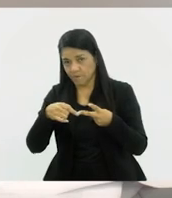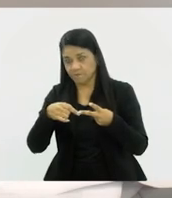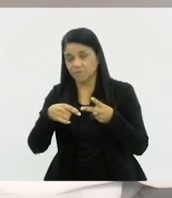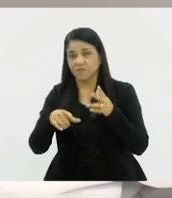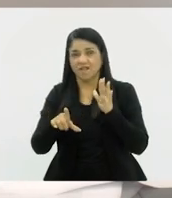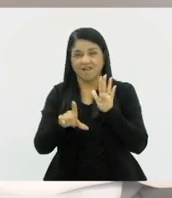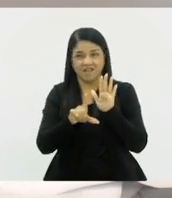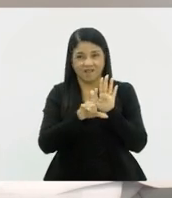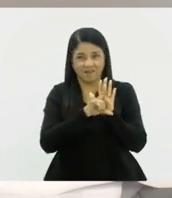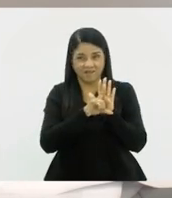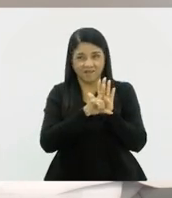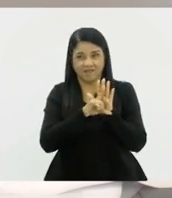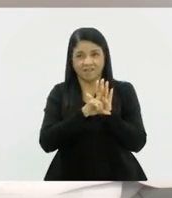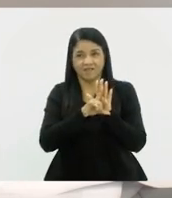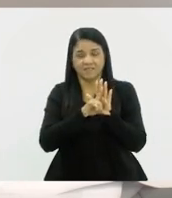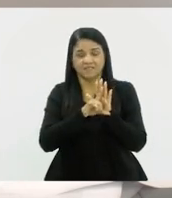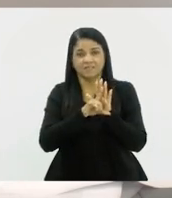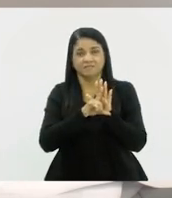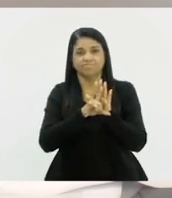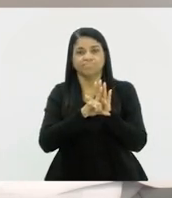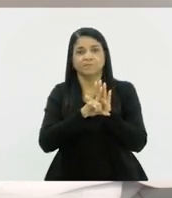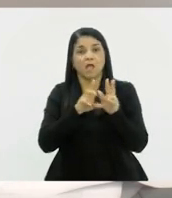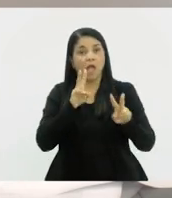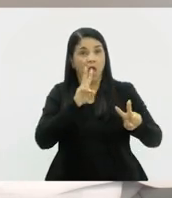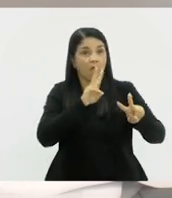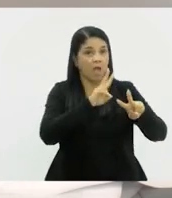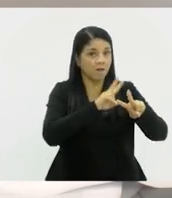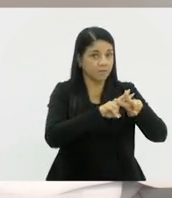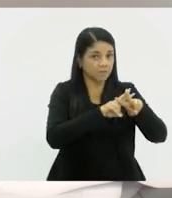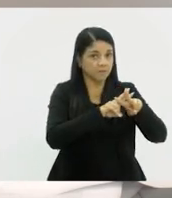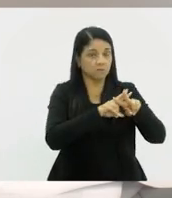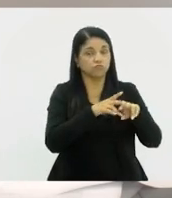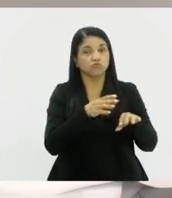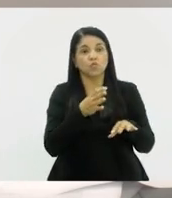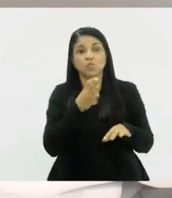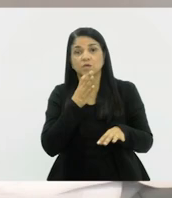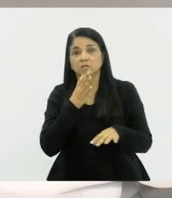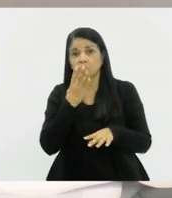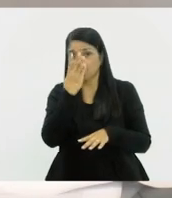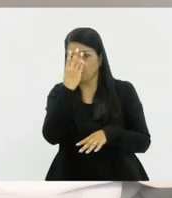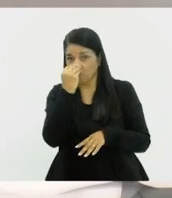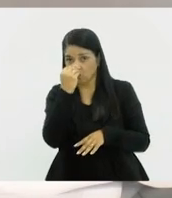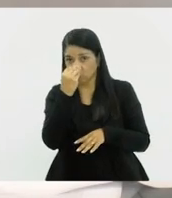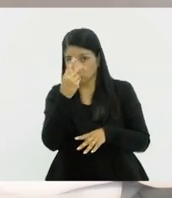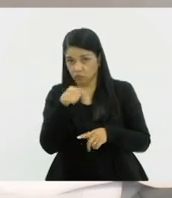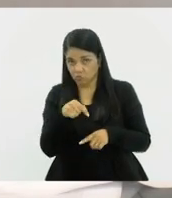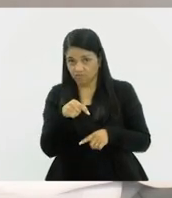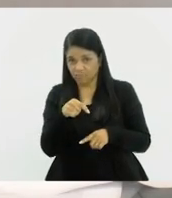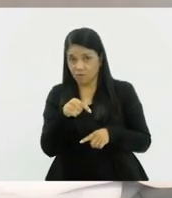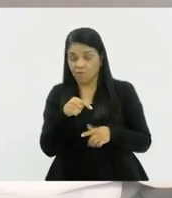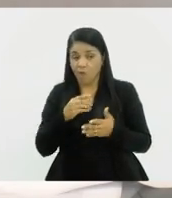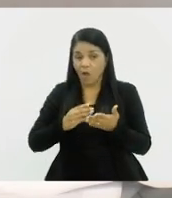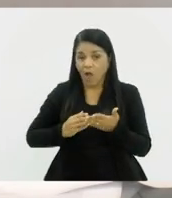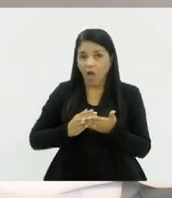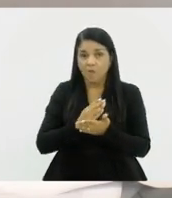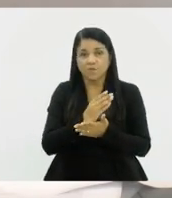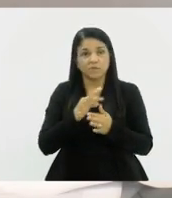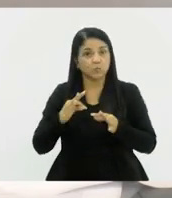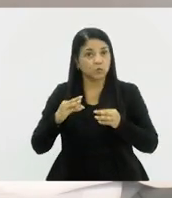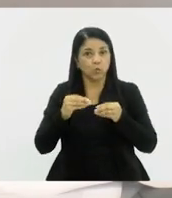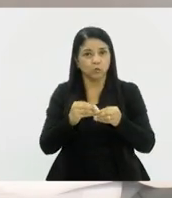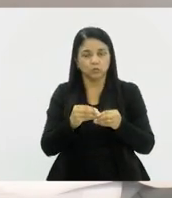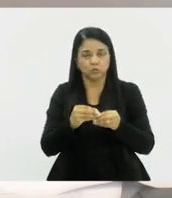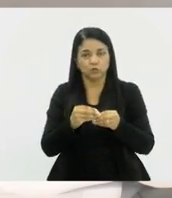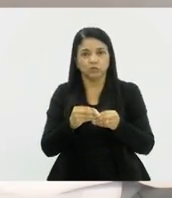lei que Veda a a prisão por ros reconhecimento foi aprovada por unanimidade depois de ter uma grande